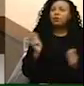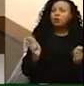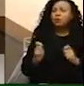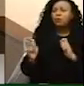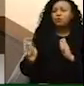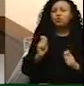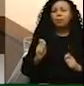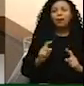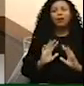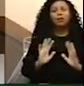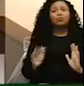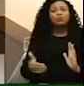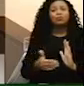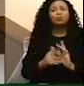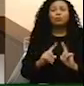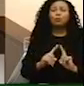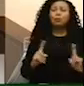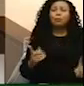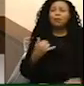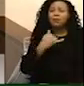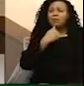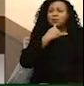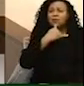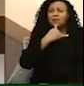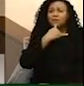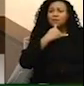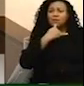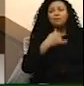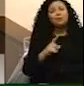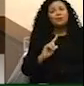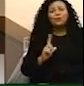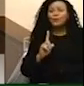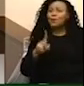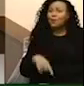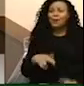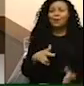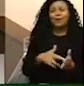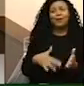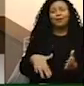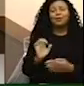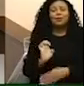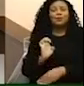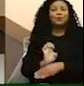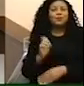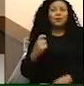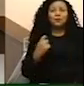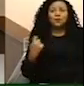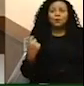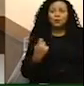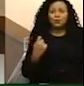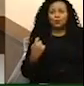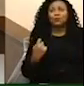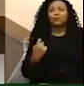que, infelizmente, senhores e senhoras, essa não é a realidade do Estado do Rio Grande do Sul.